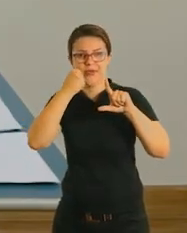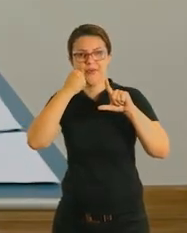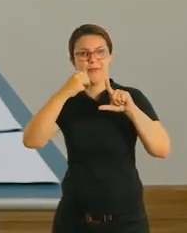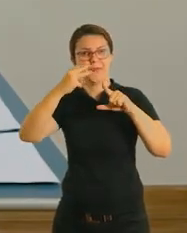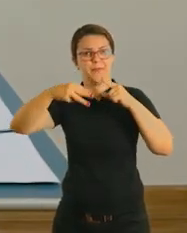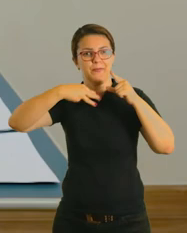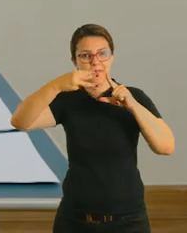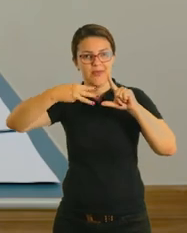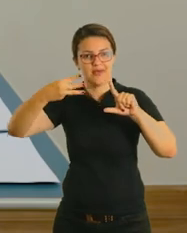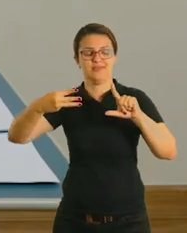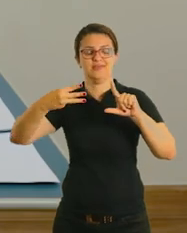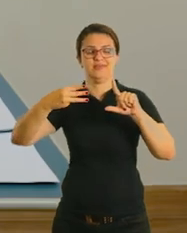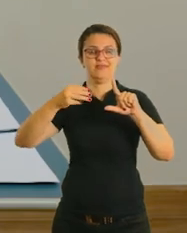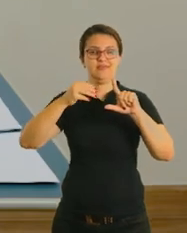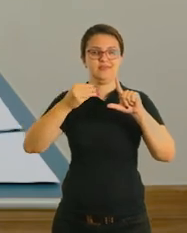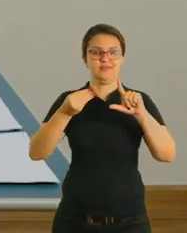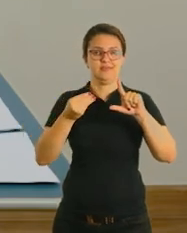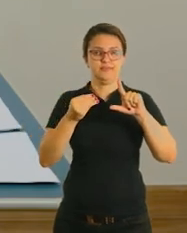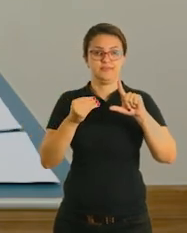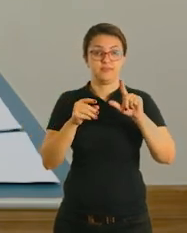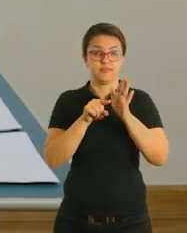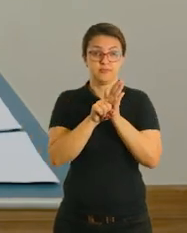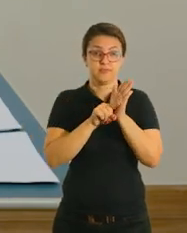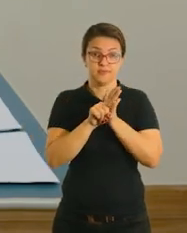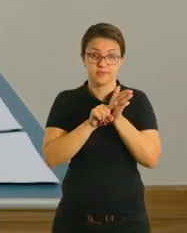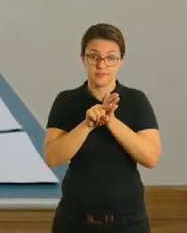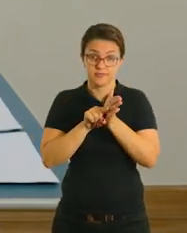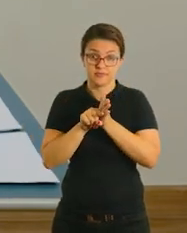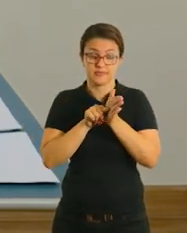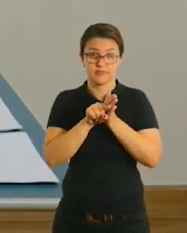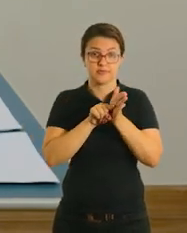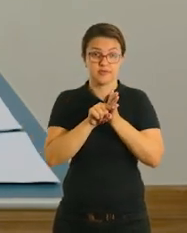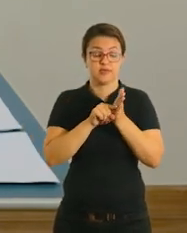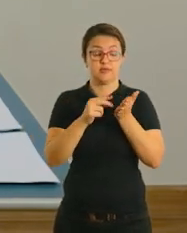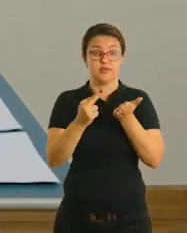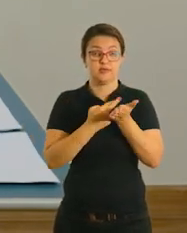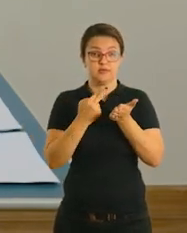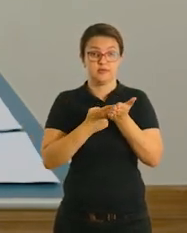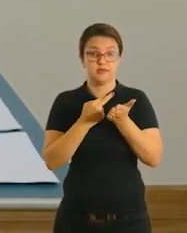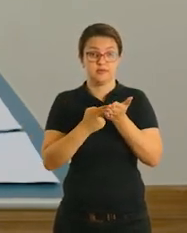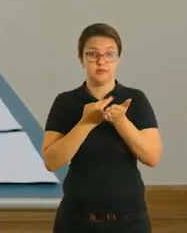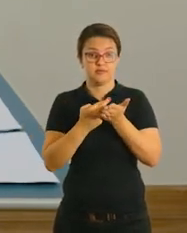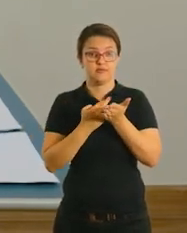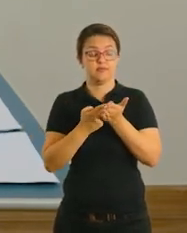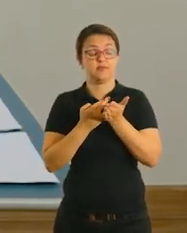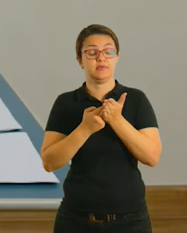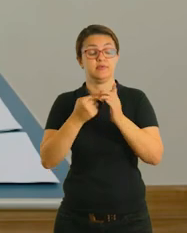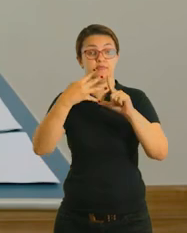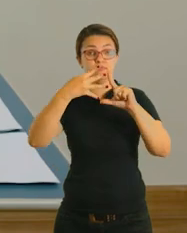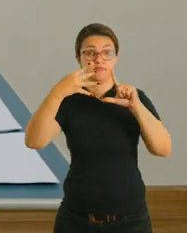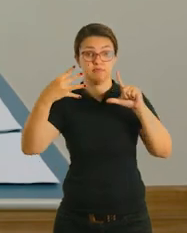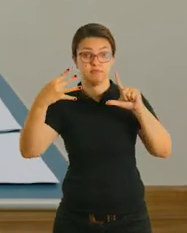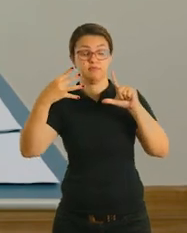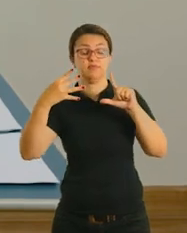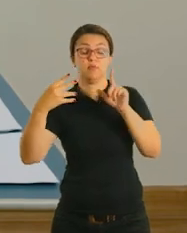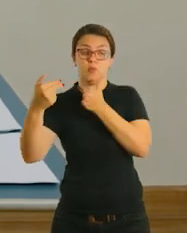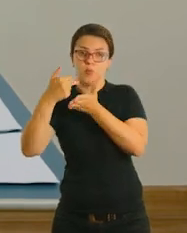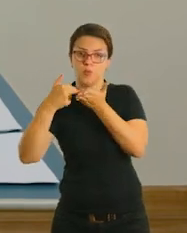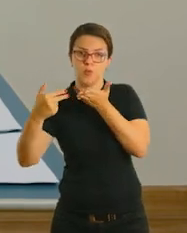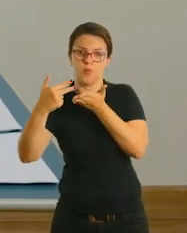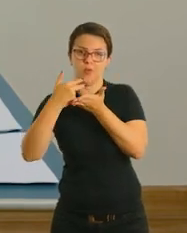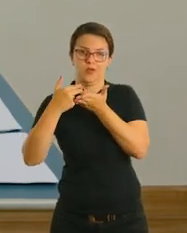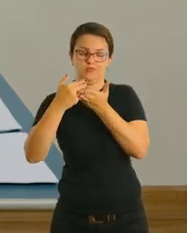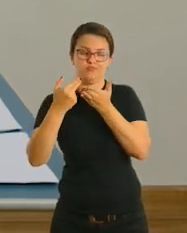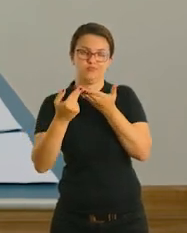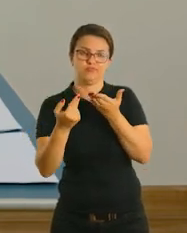vocês também vão pesquisar nas revistas por esses tipos de alimentos e colar na